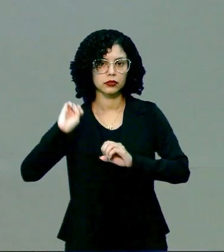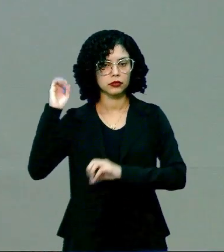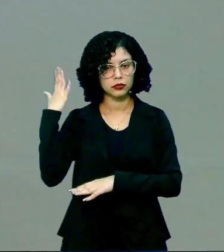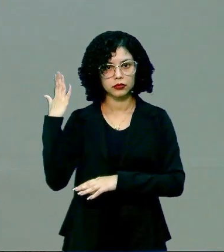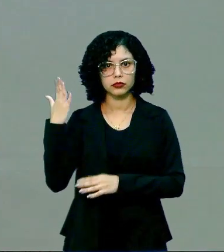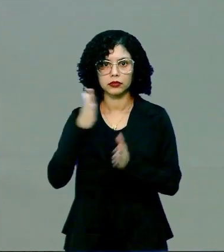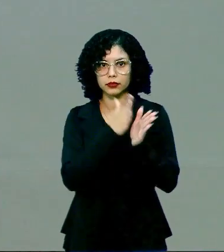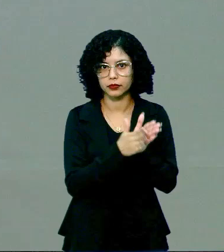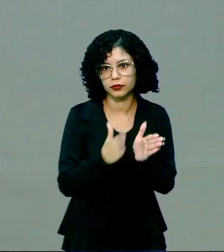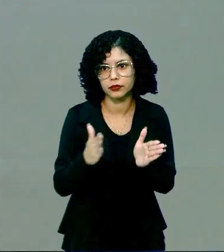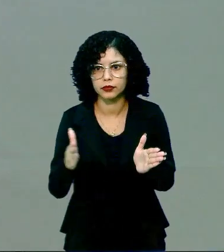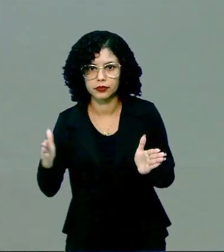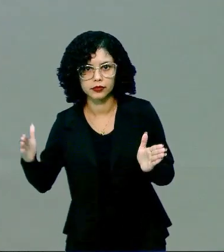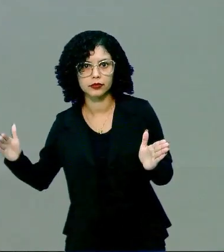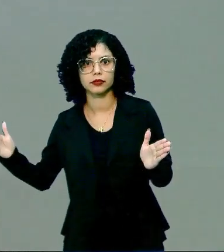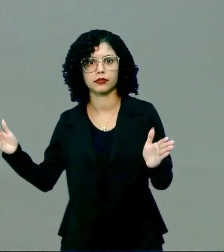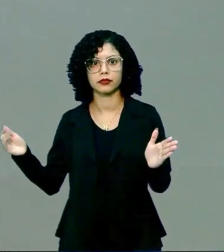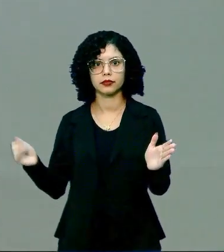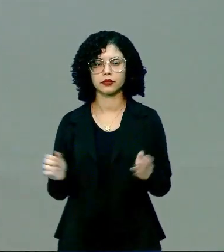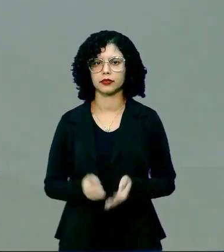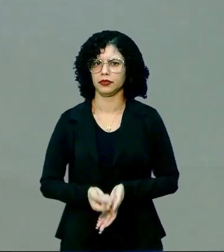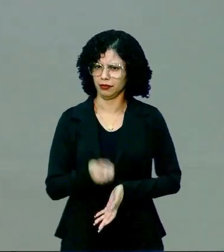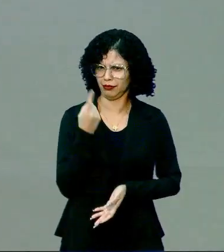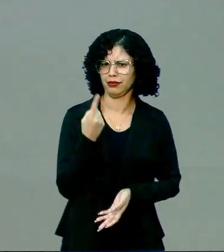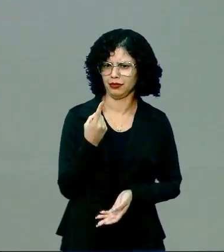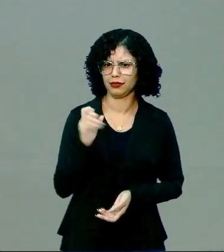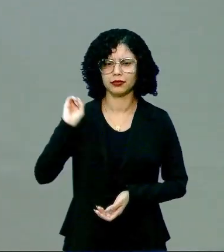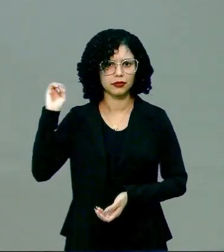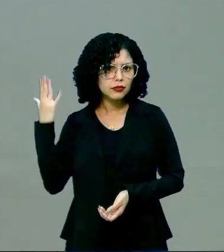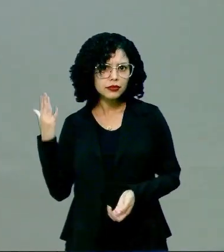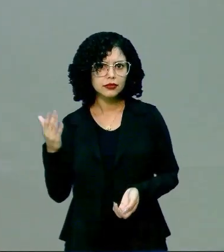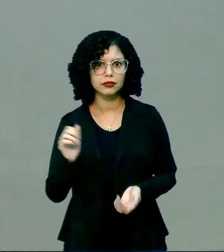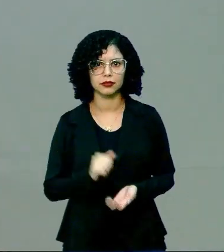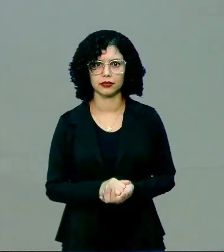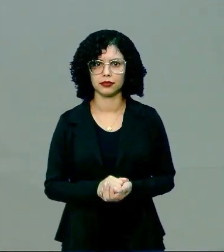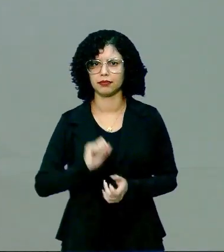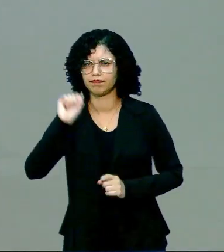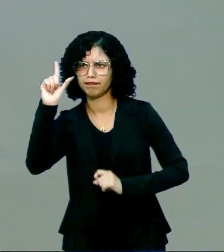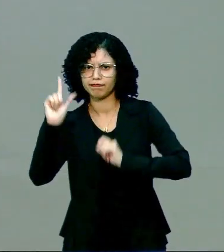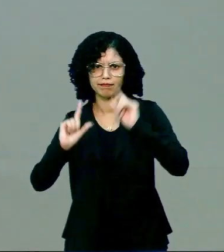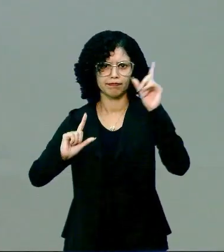os eventos, eles, além de serem absurdos, eles acontecem de forma...